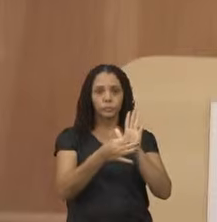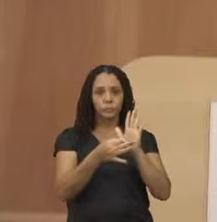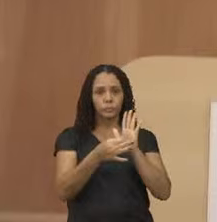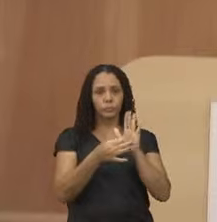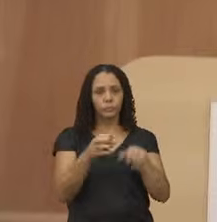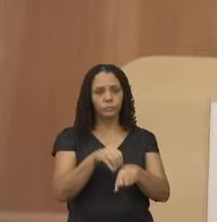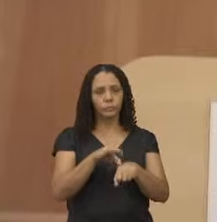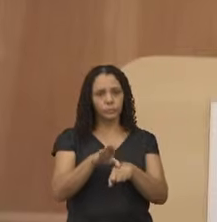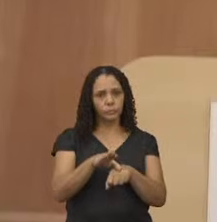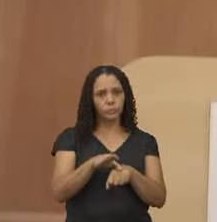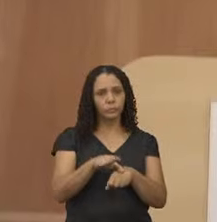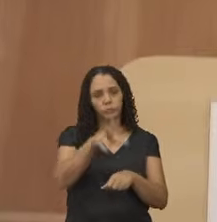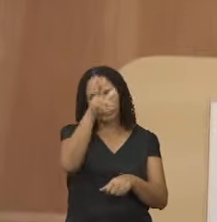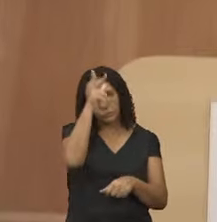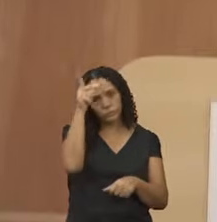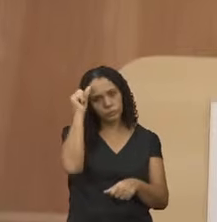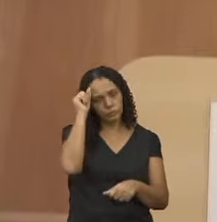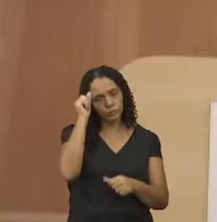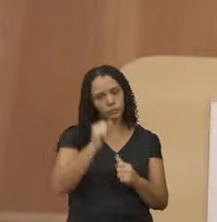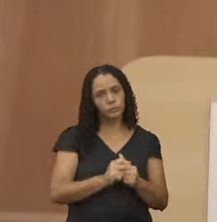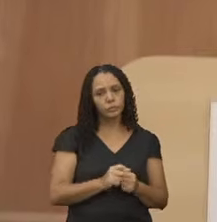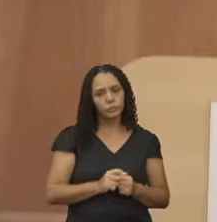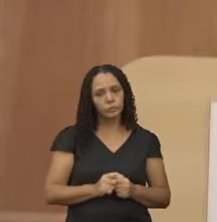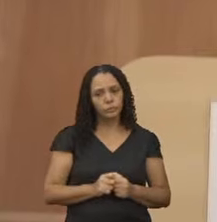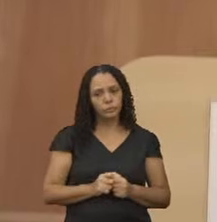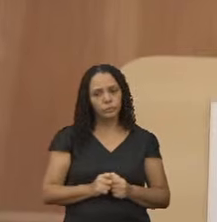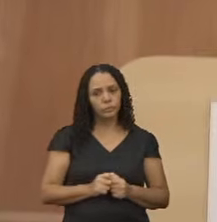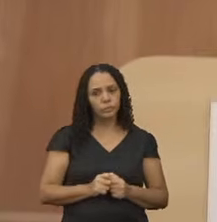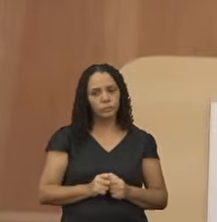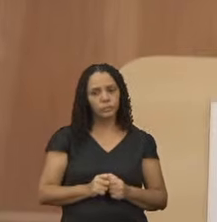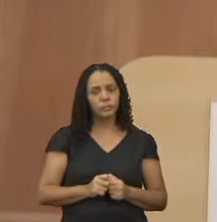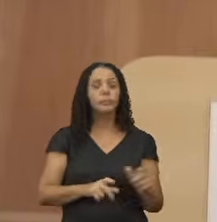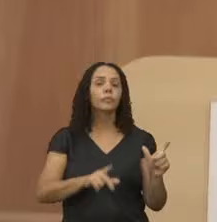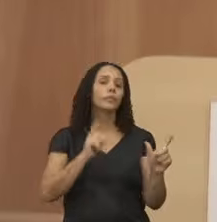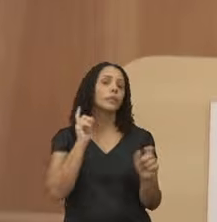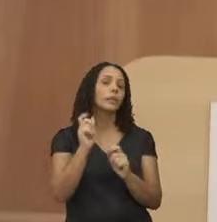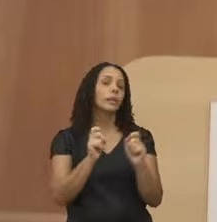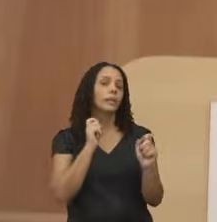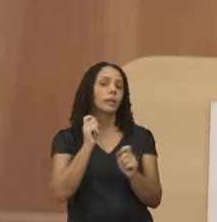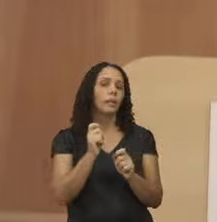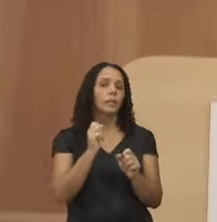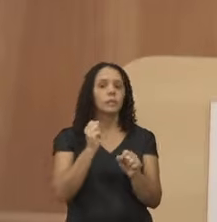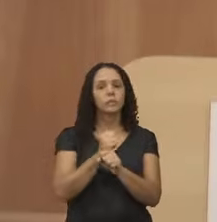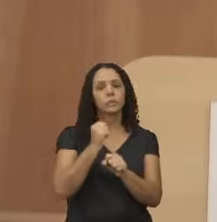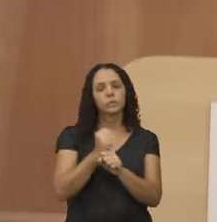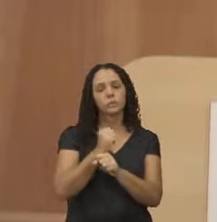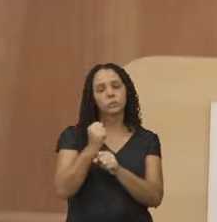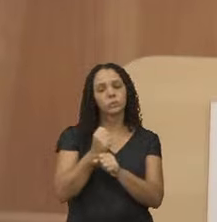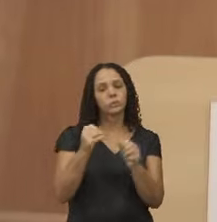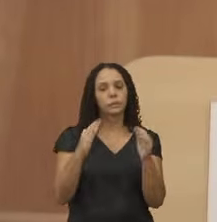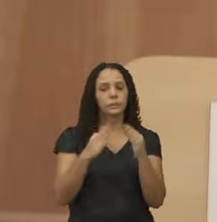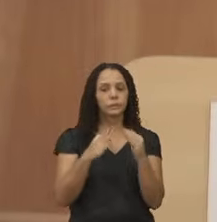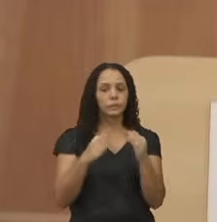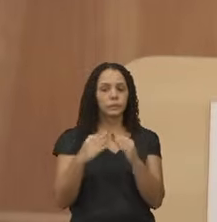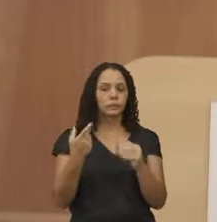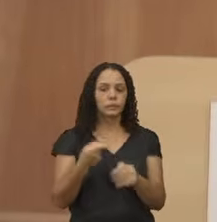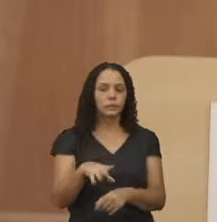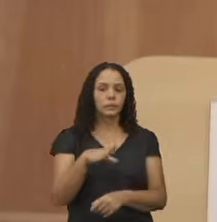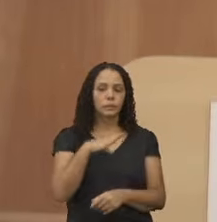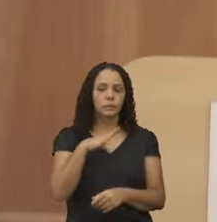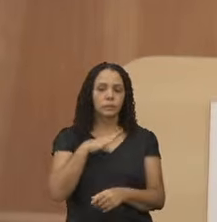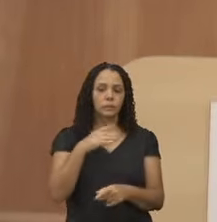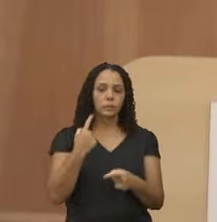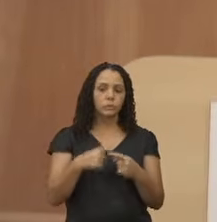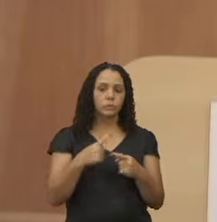prefeito, que eu acho que é bacana, em relação a quem vai realizar esses empreendimentos imobiliários aqui na cidade.